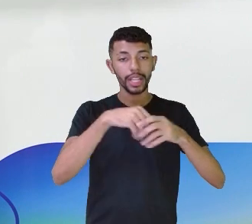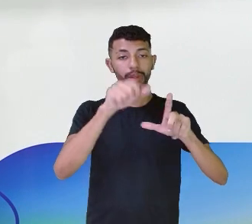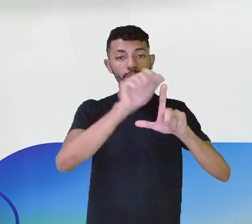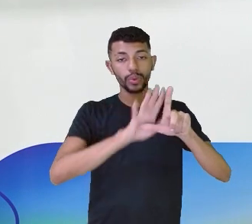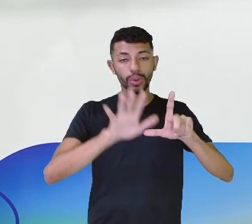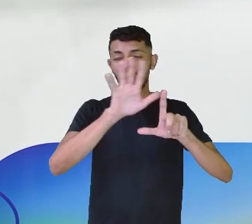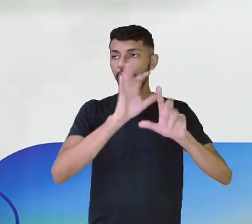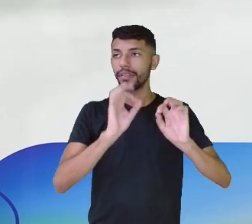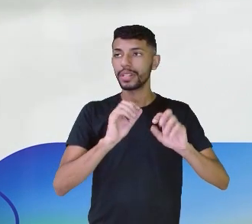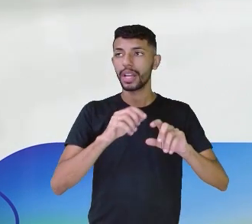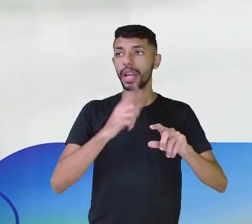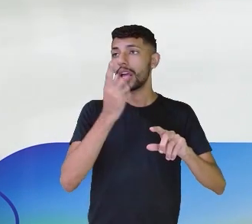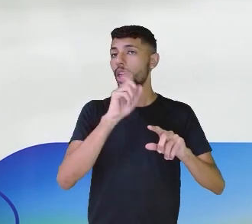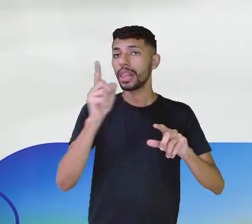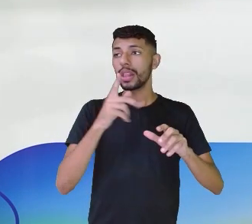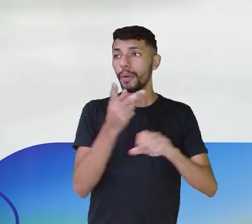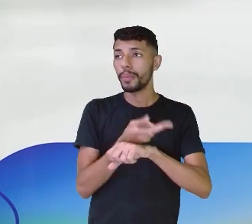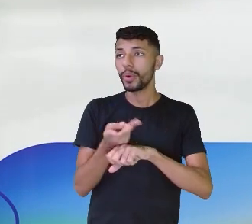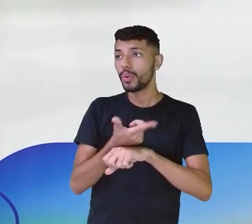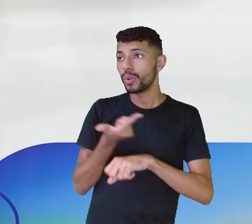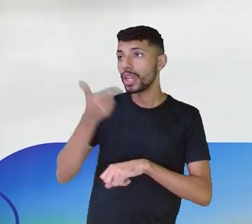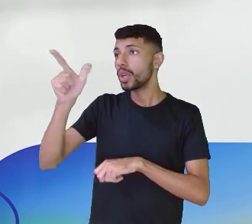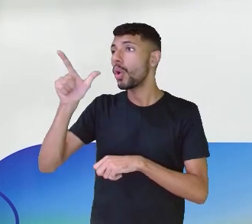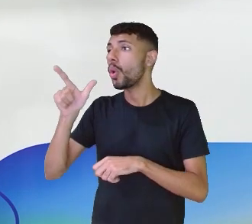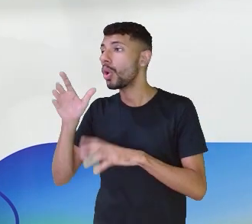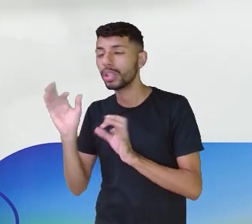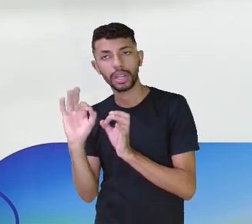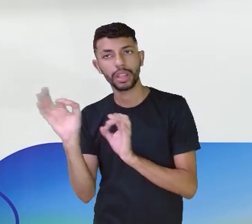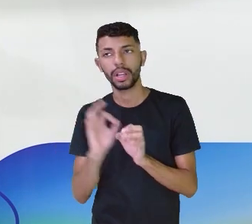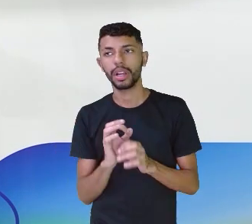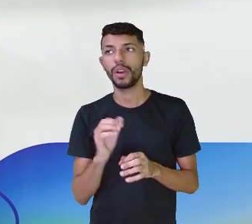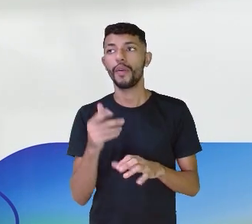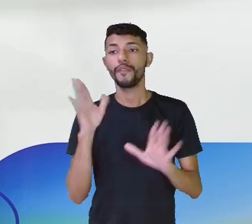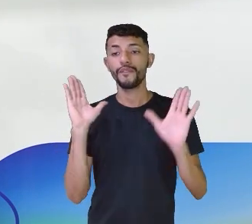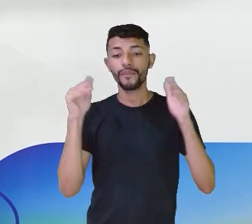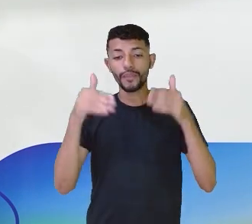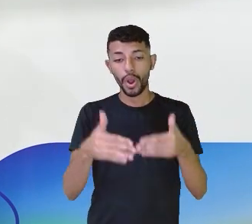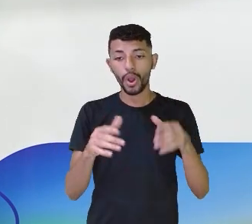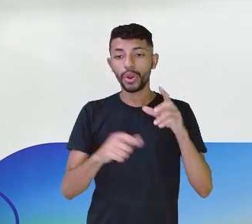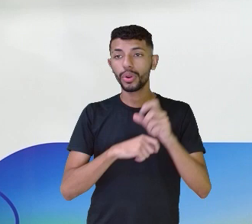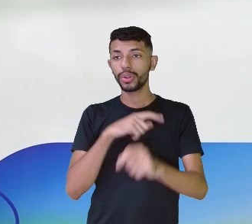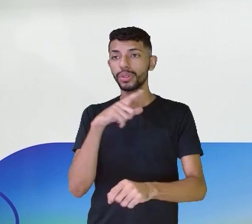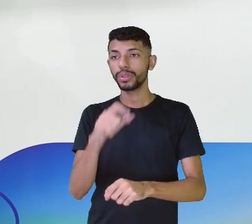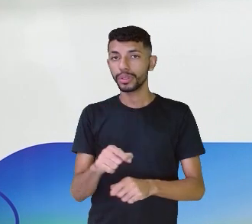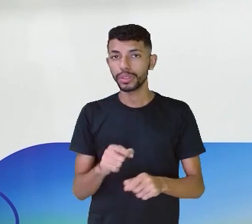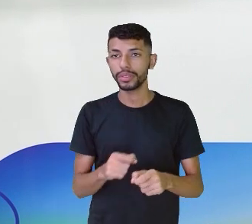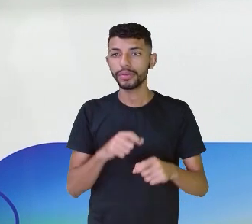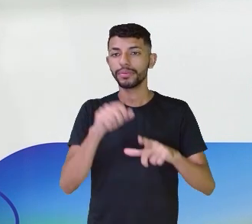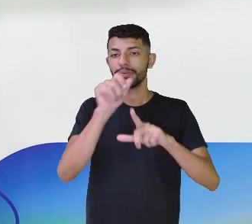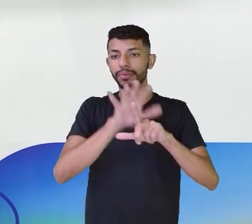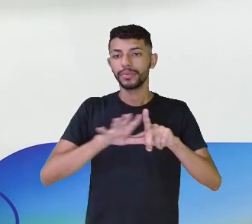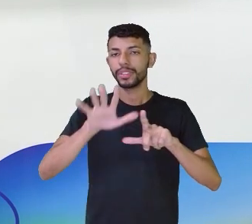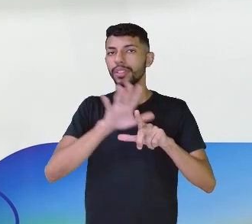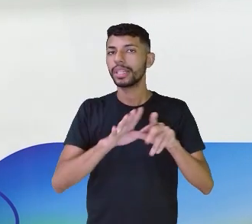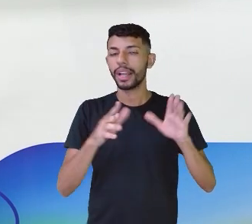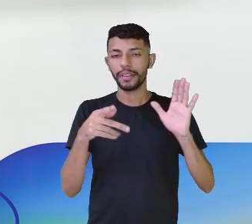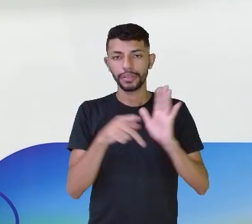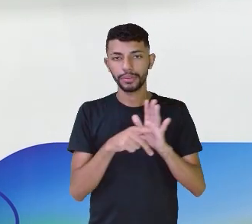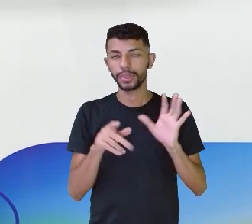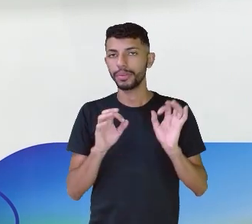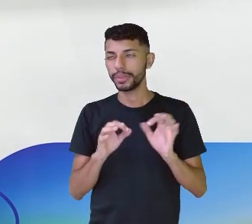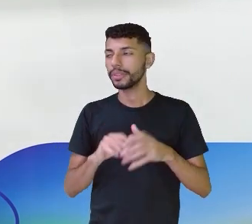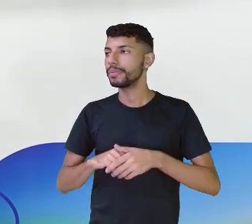Não vai para outra questão atrás de resposta. Foca no gráfico que está na questão. E